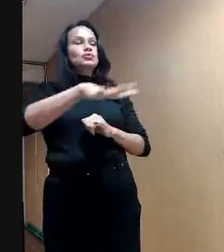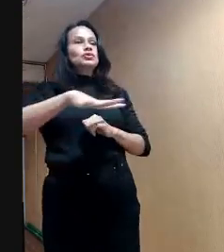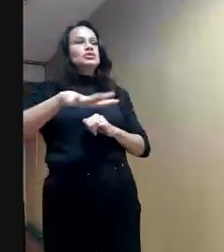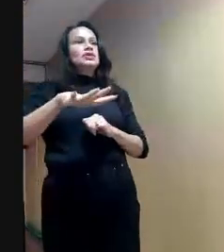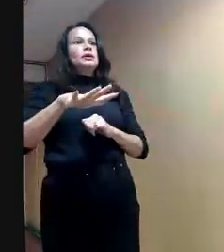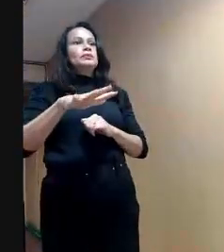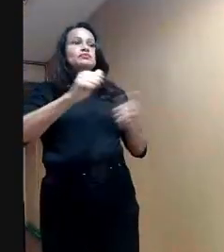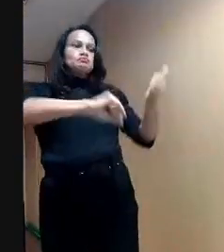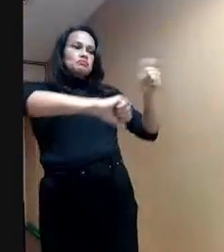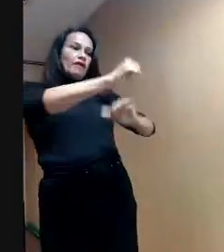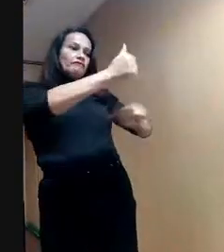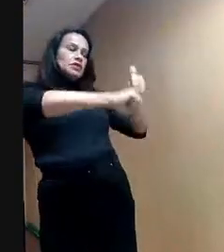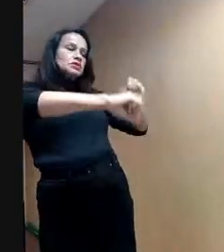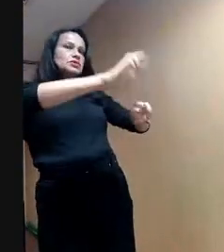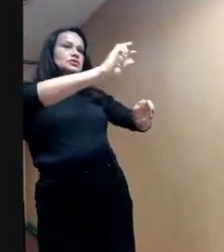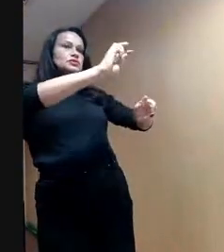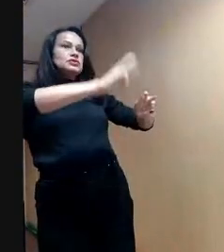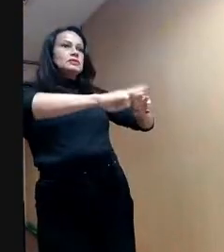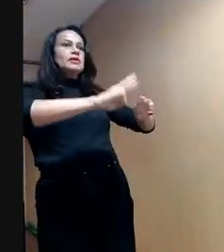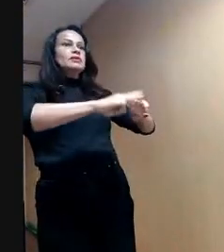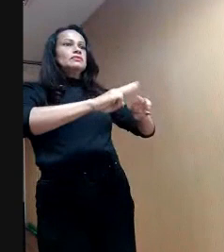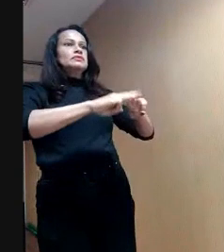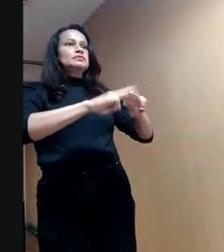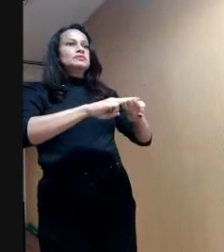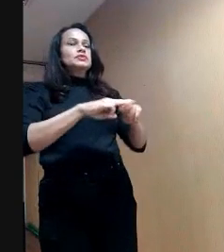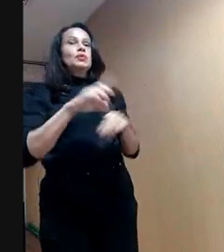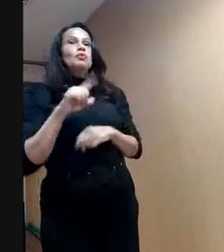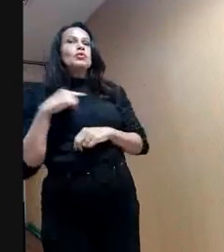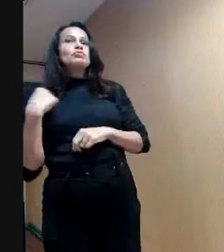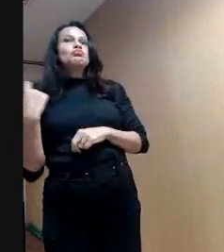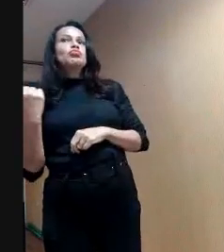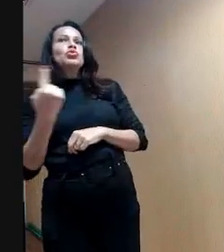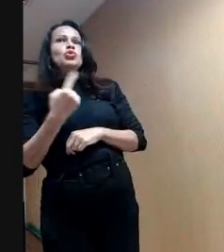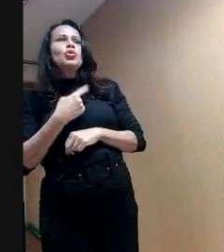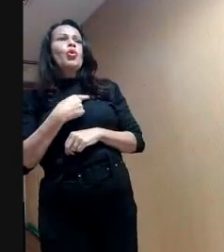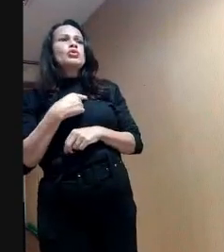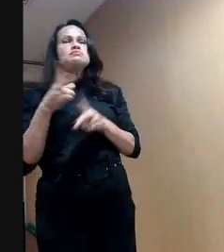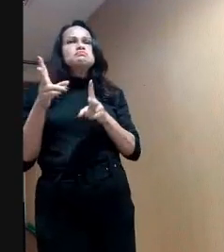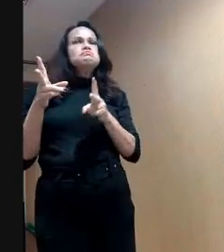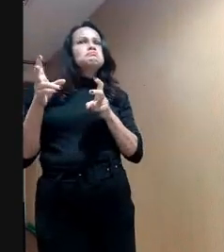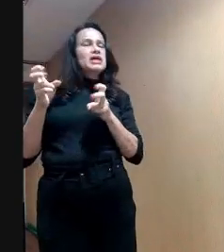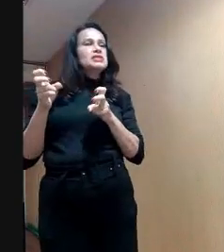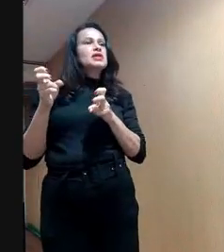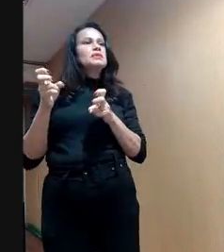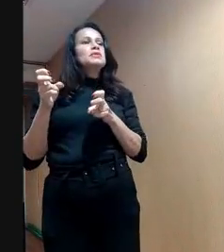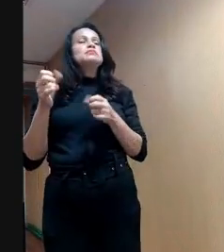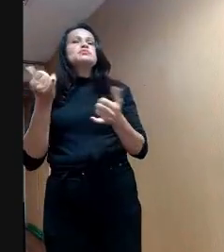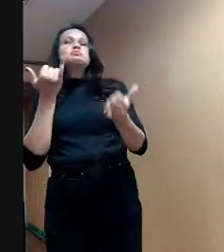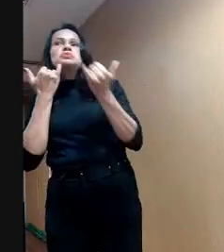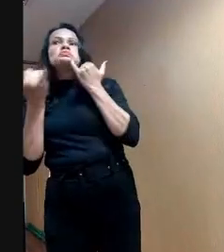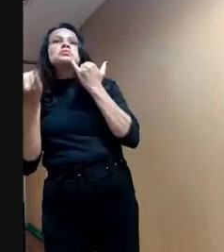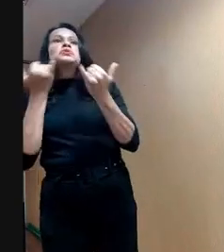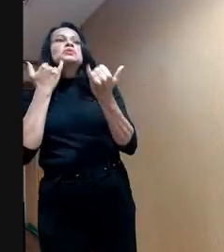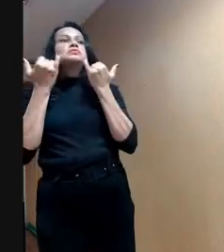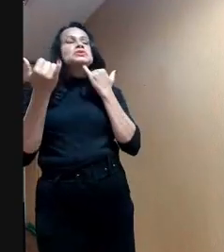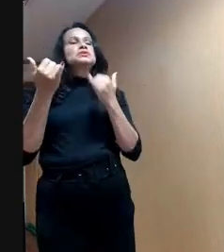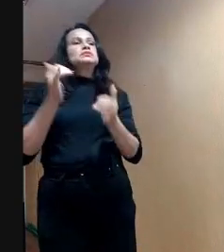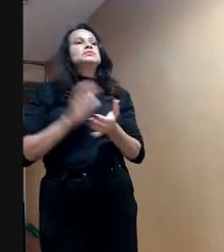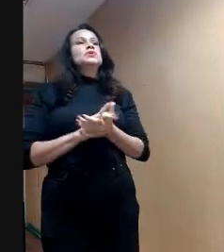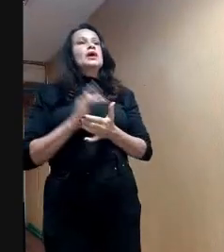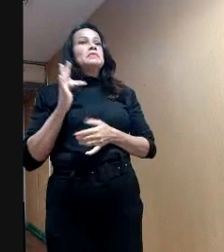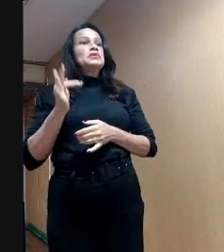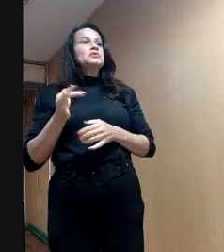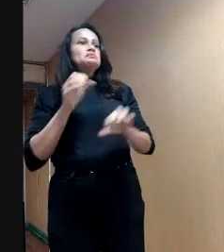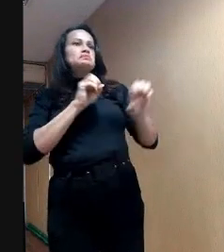matemática. Quando nós observamos também a necessidade de debatermos as novas metodologias de ensino em